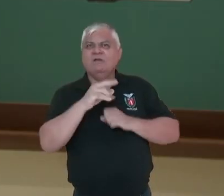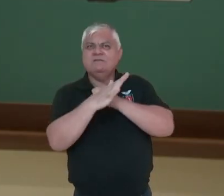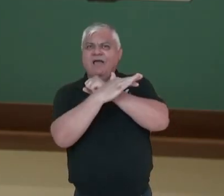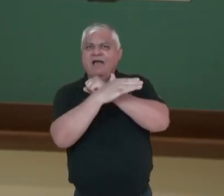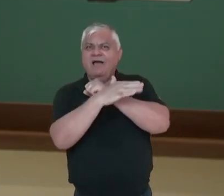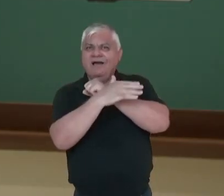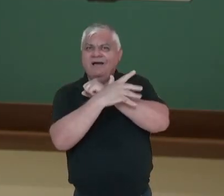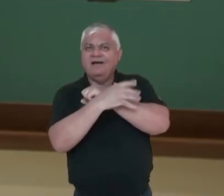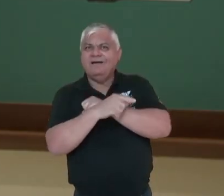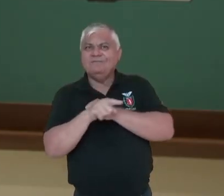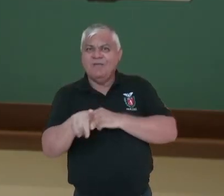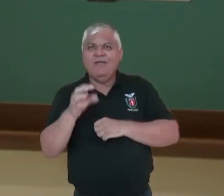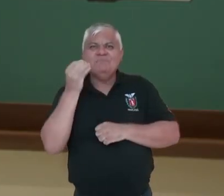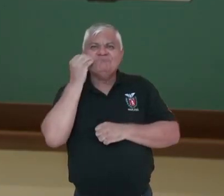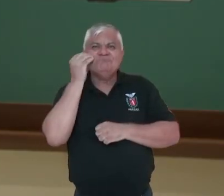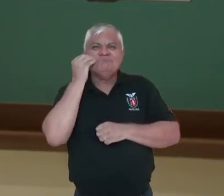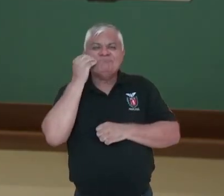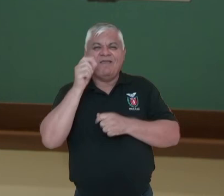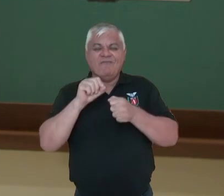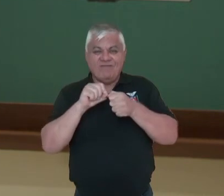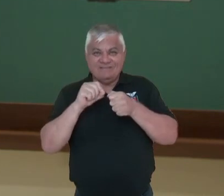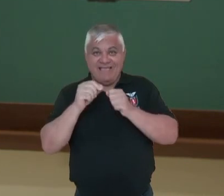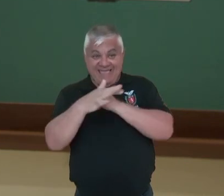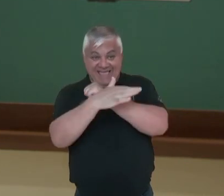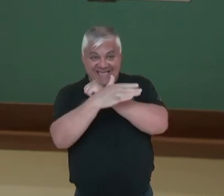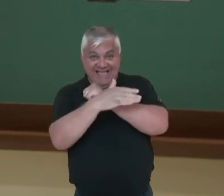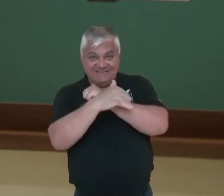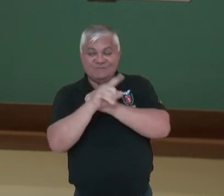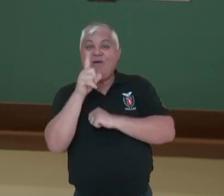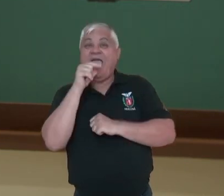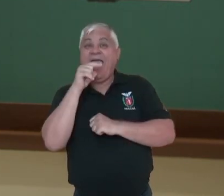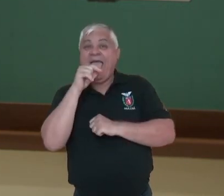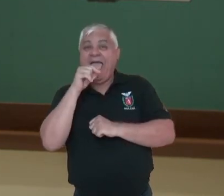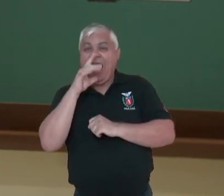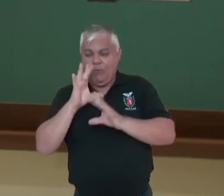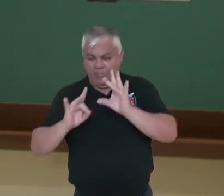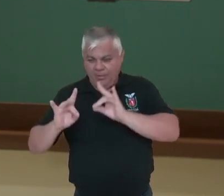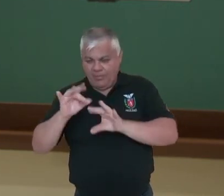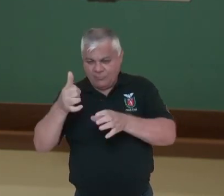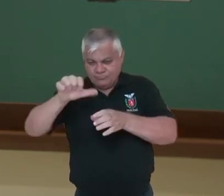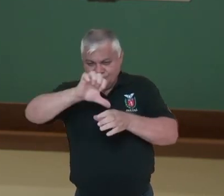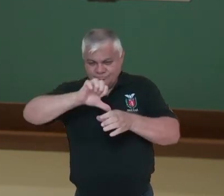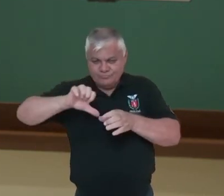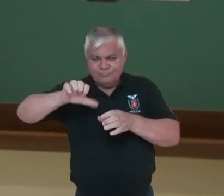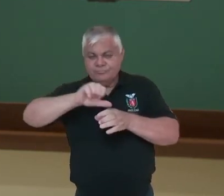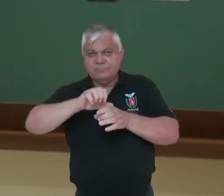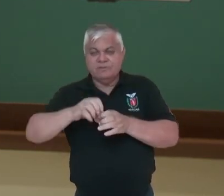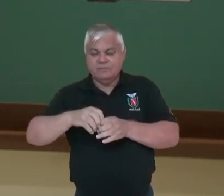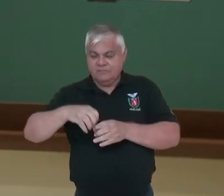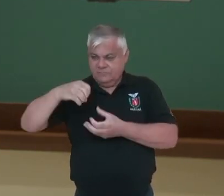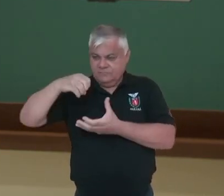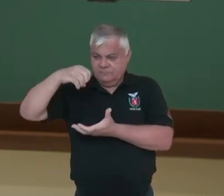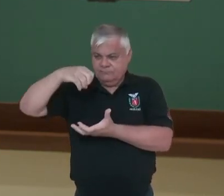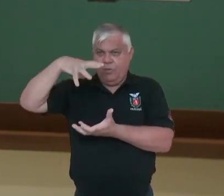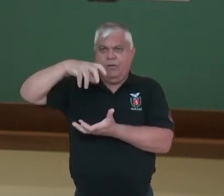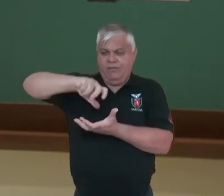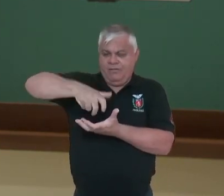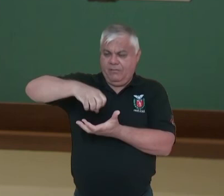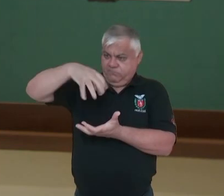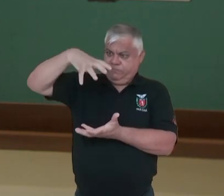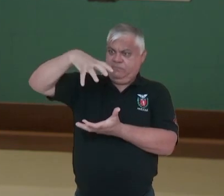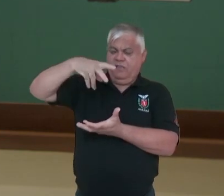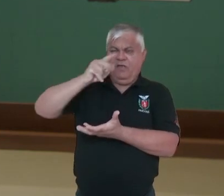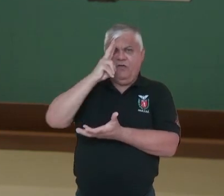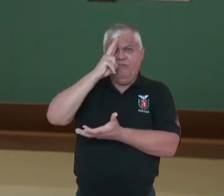com essa experiência aqui de utilizar um ácido, né, uma solução aquosa aqui de um ácido e observar o brilho da lâmpada, né? Você vai ter mais